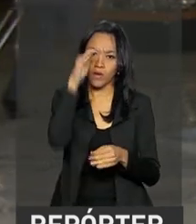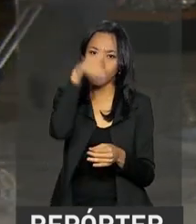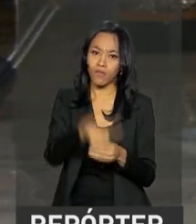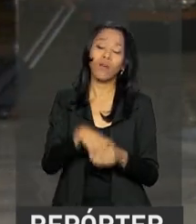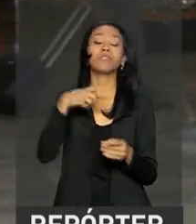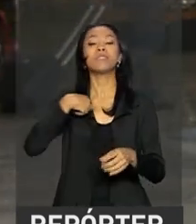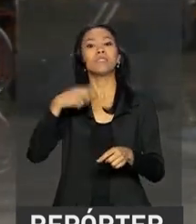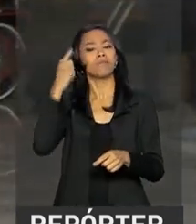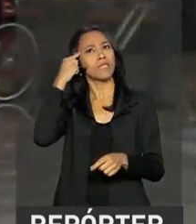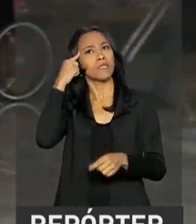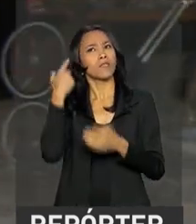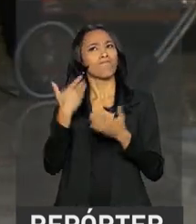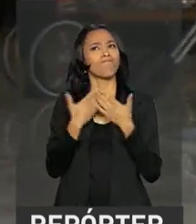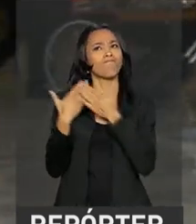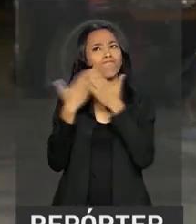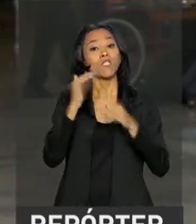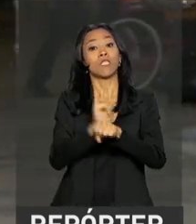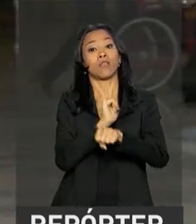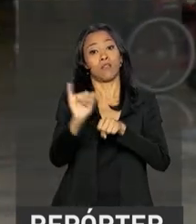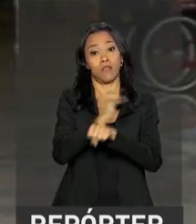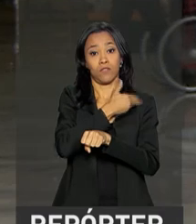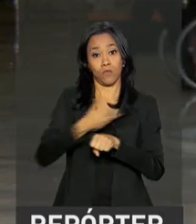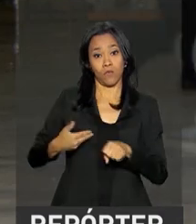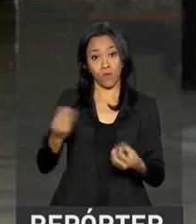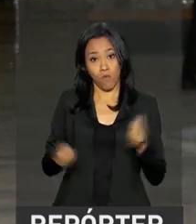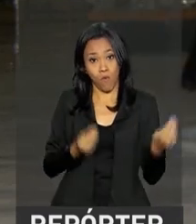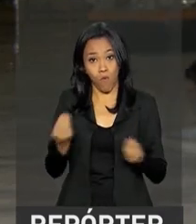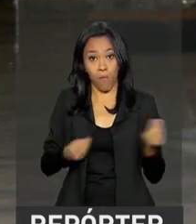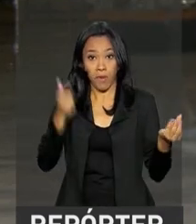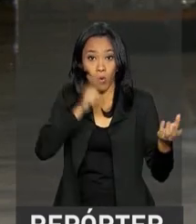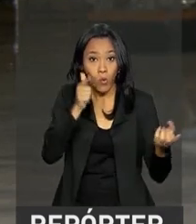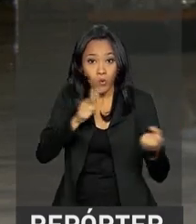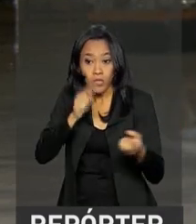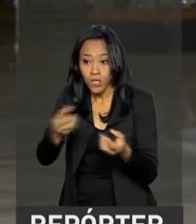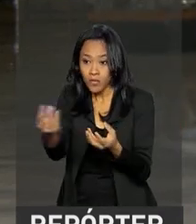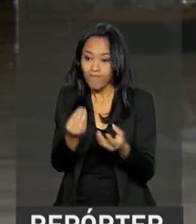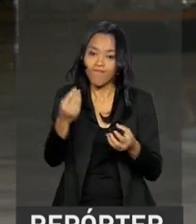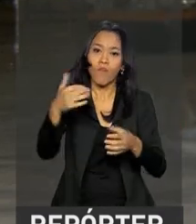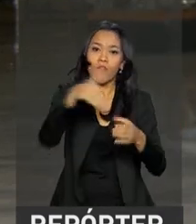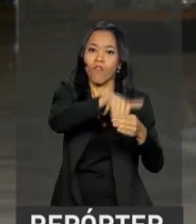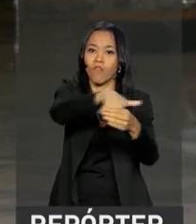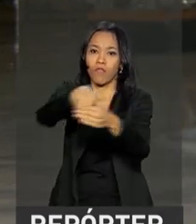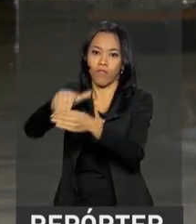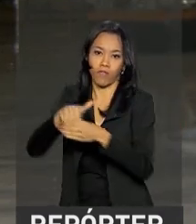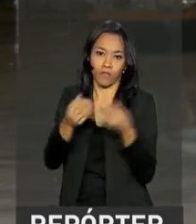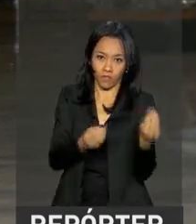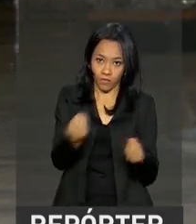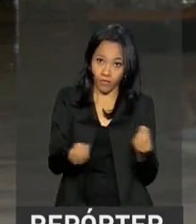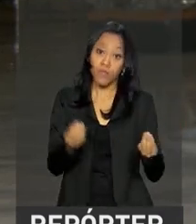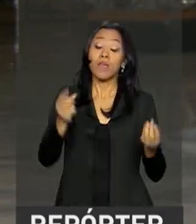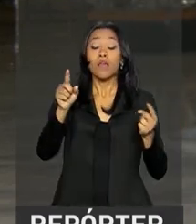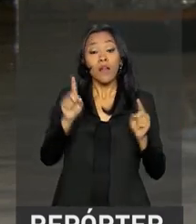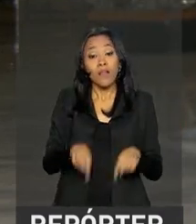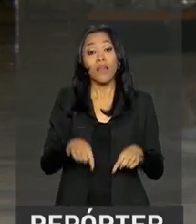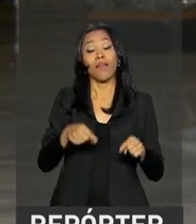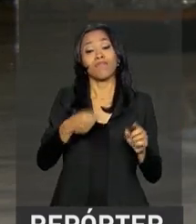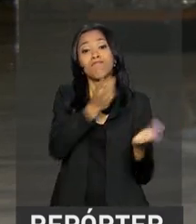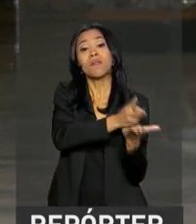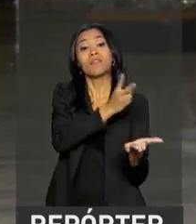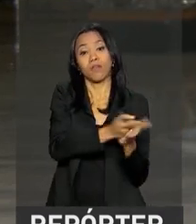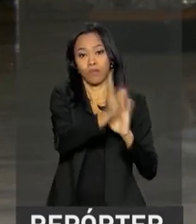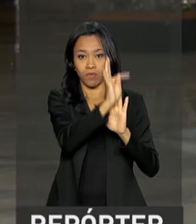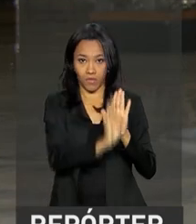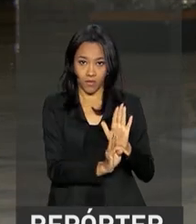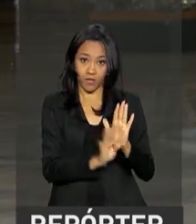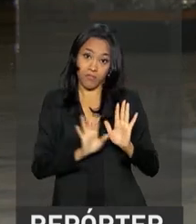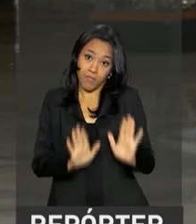a reforma. Para o ministro Henrique Meirelles, o ideal para o governo é que o texto seja aprovado do jeito que está, mas